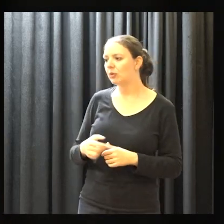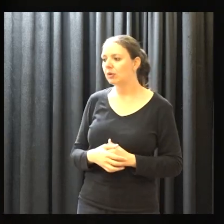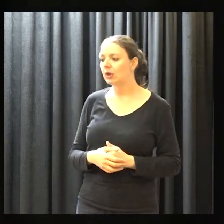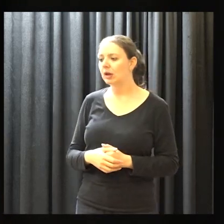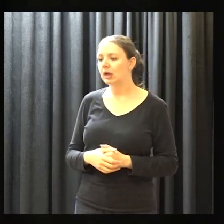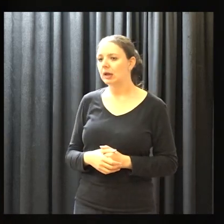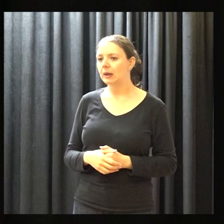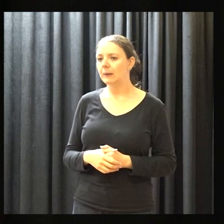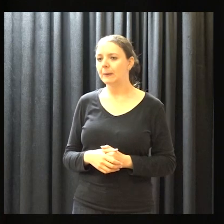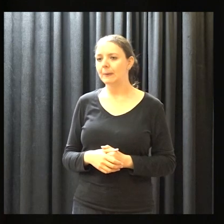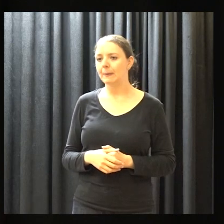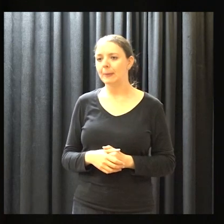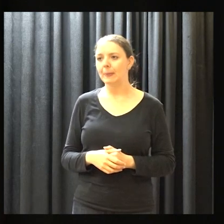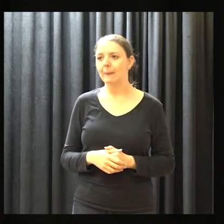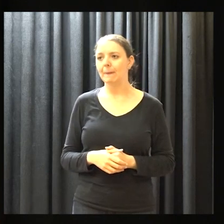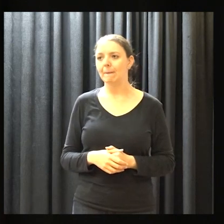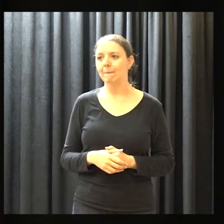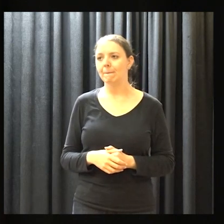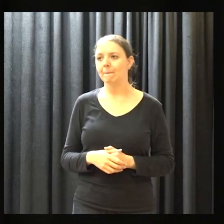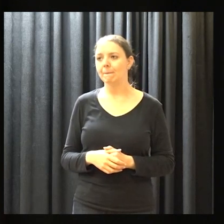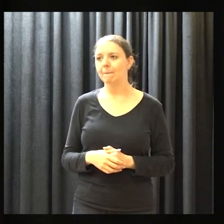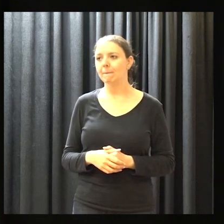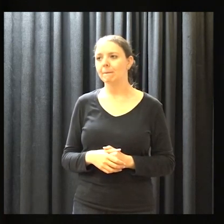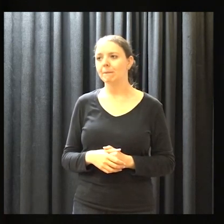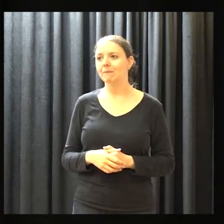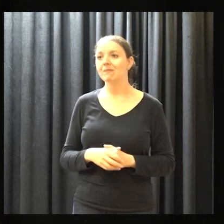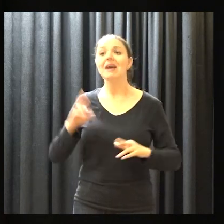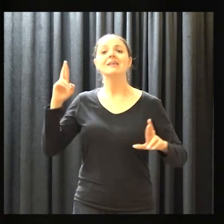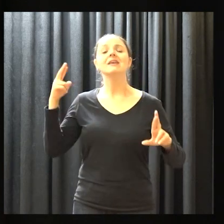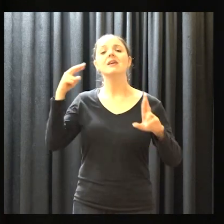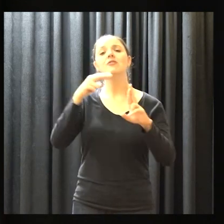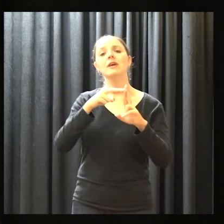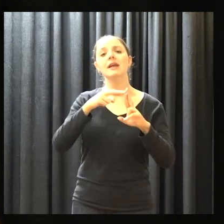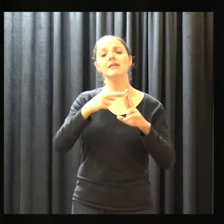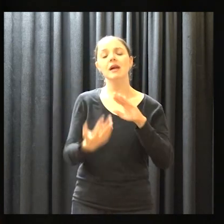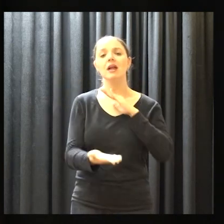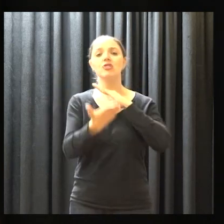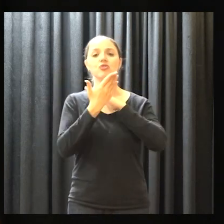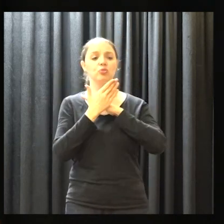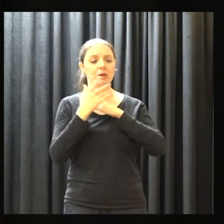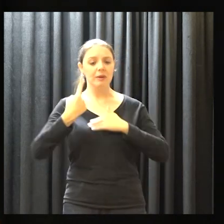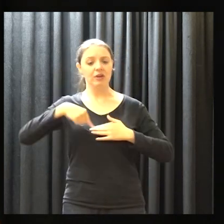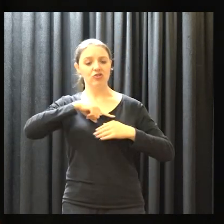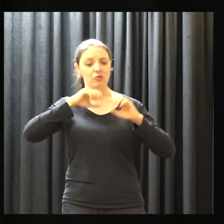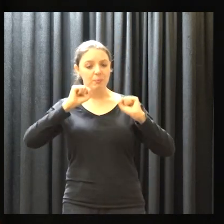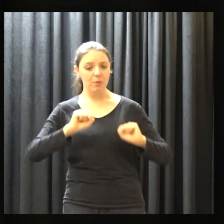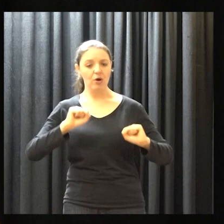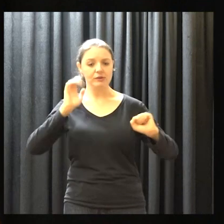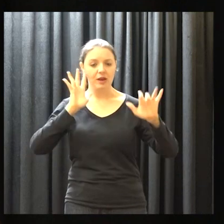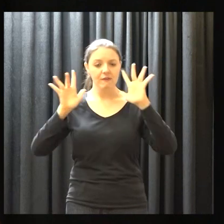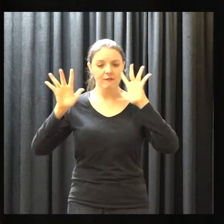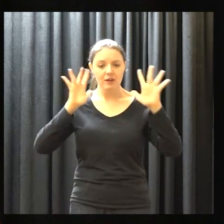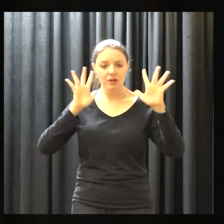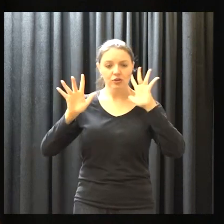as referências teóricas que a gente pode aproveitar para pensar que a teoria Alexandre, que pode ser um santo